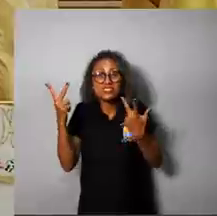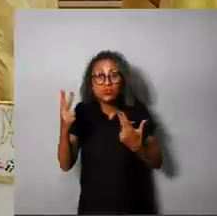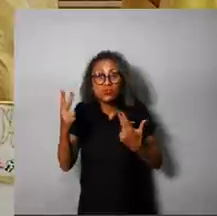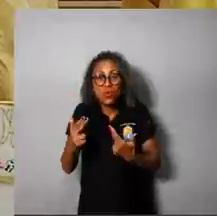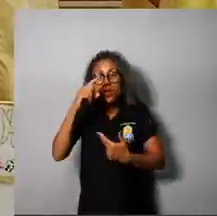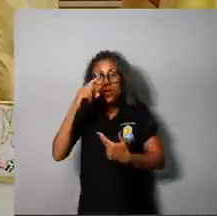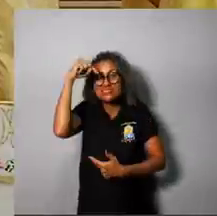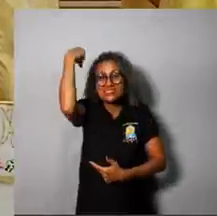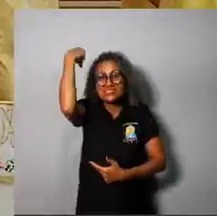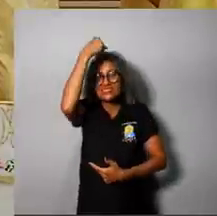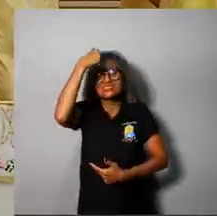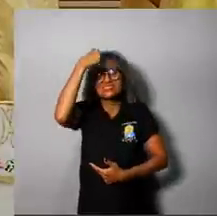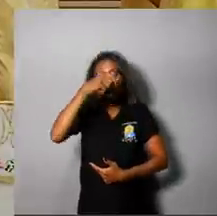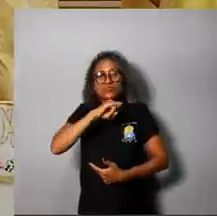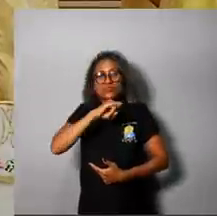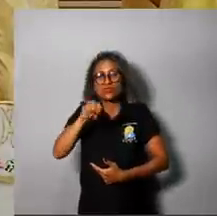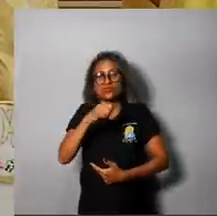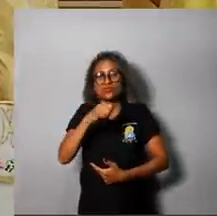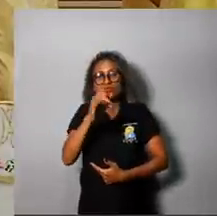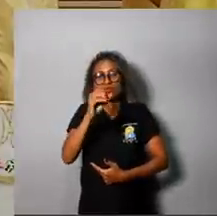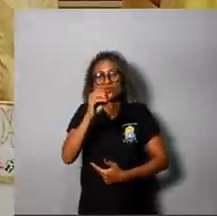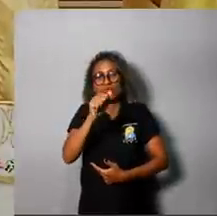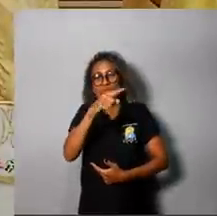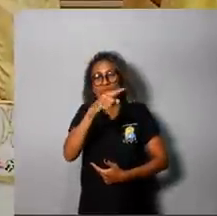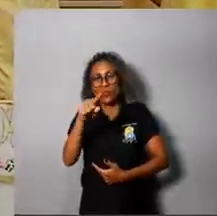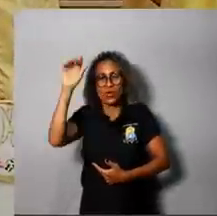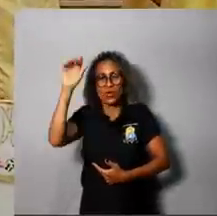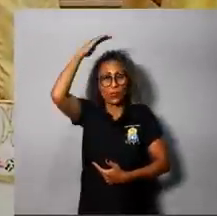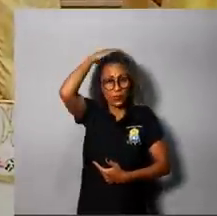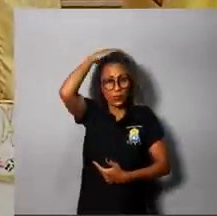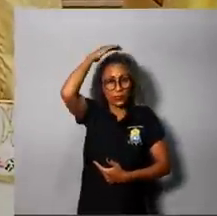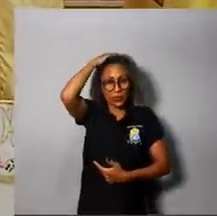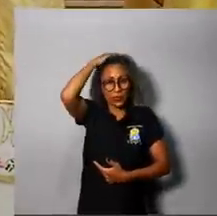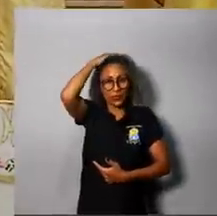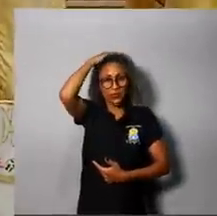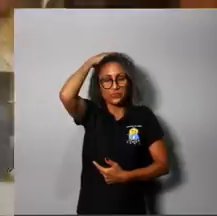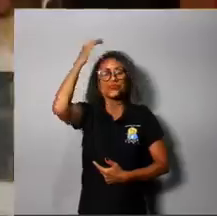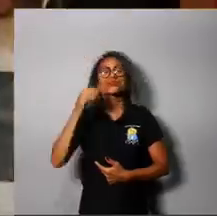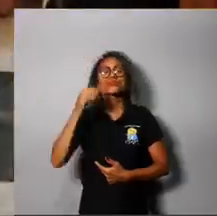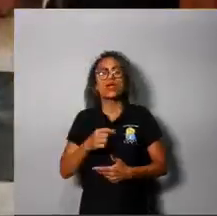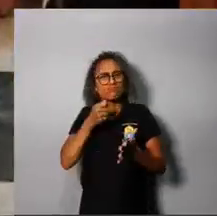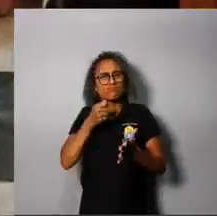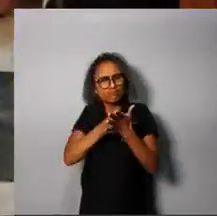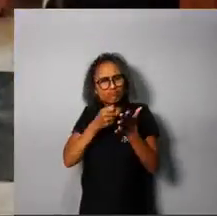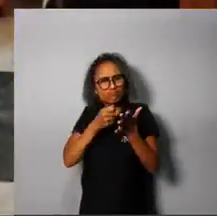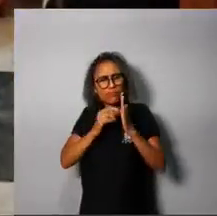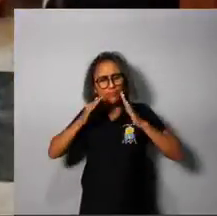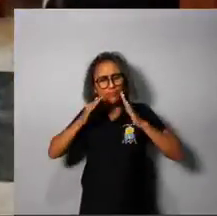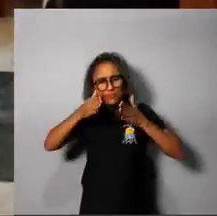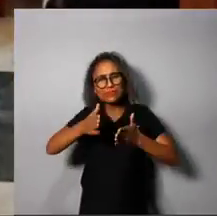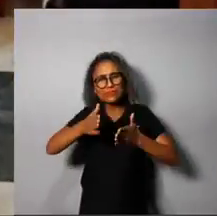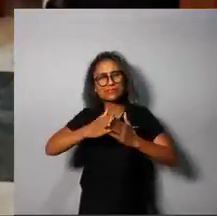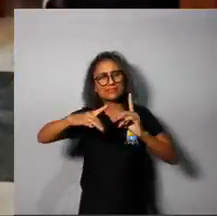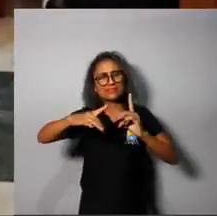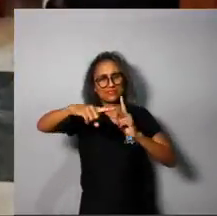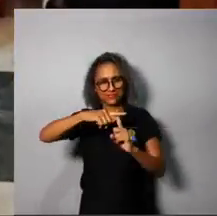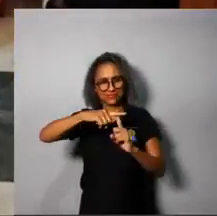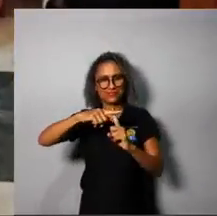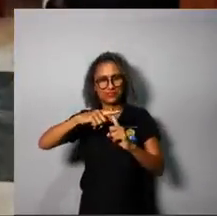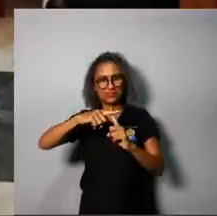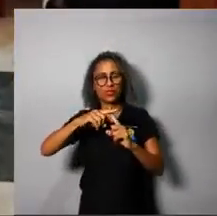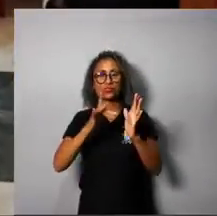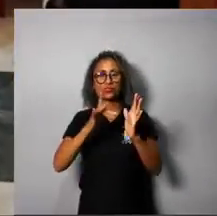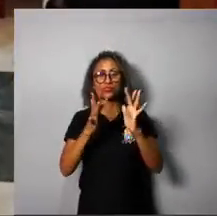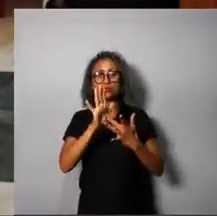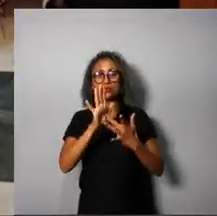à vossa Igreja, por Cristo nosso Senhor. Amém. Irmãos e irmãs,